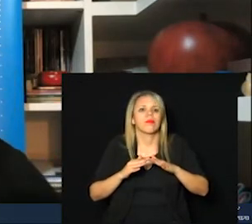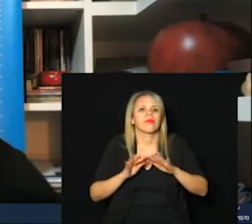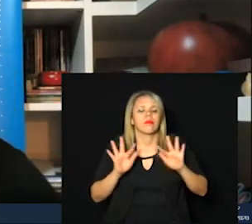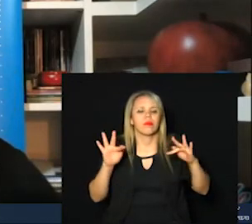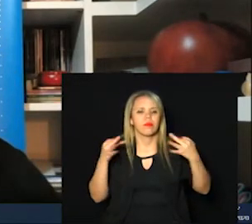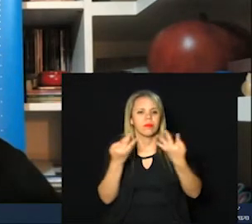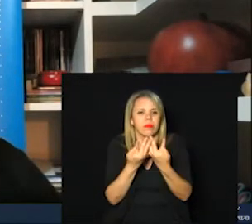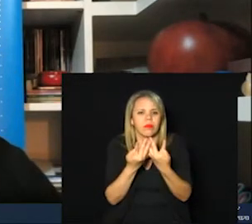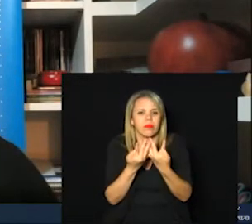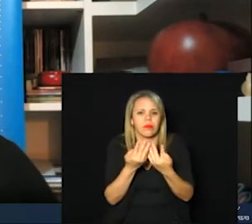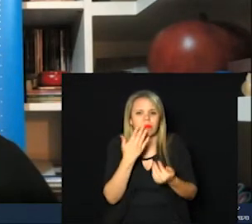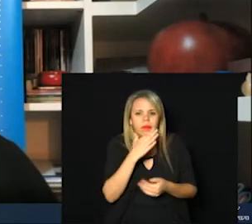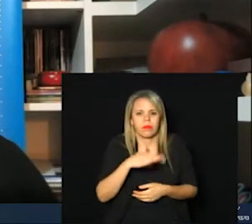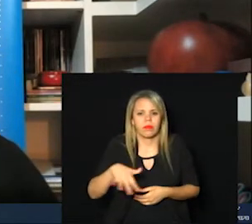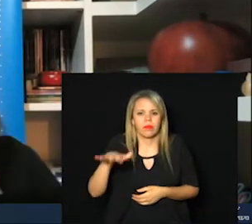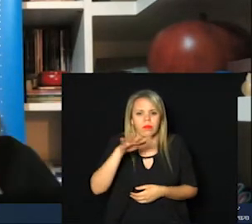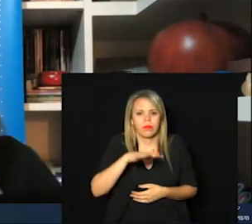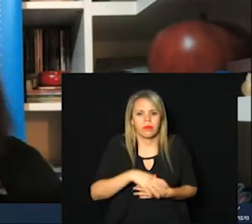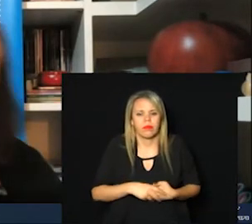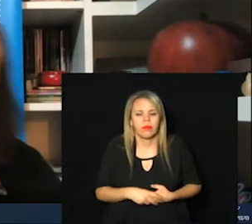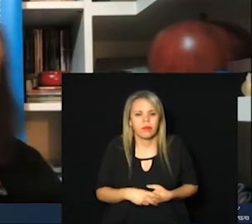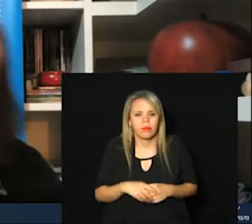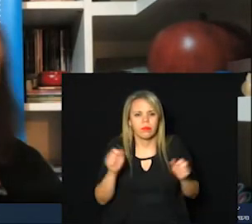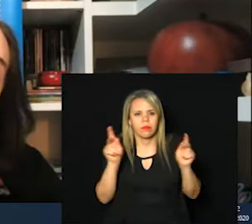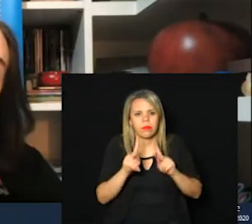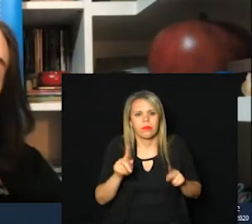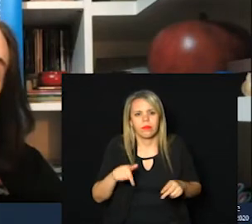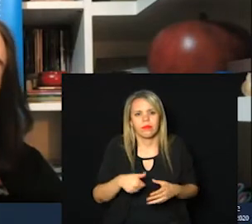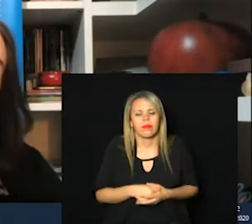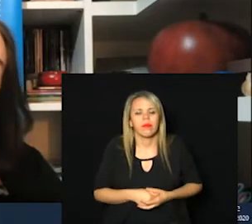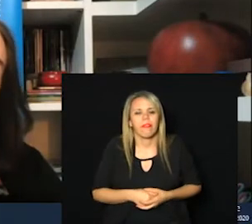famílias daquelas crianças, porque a paz é assim.